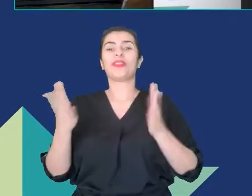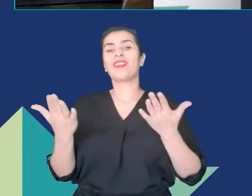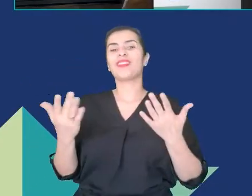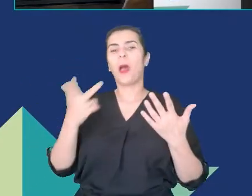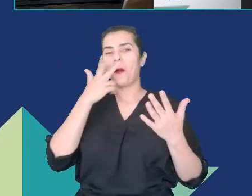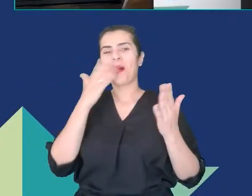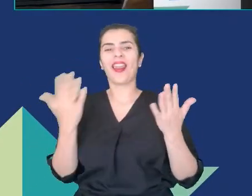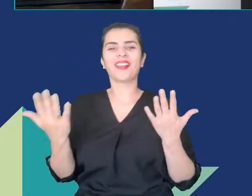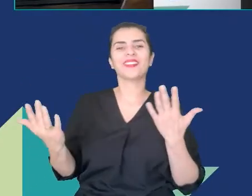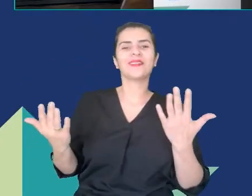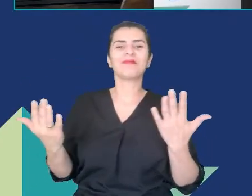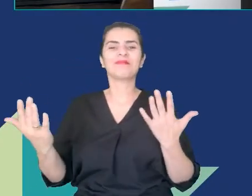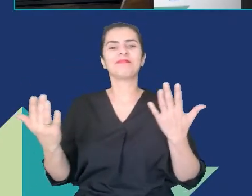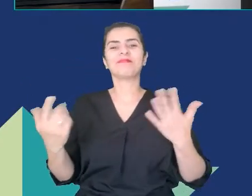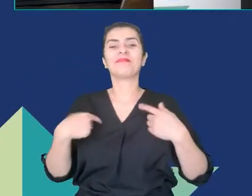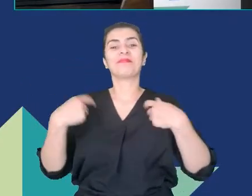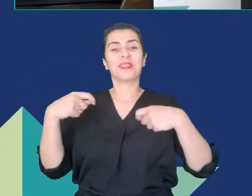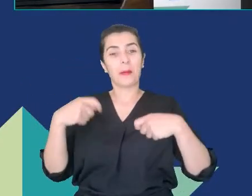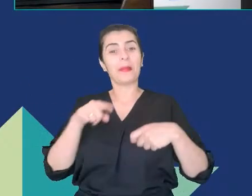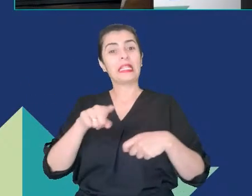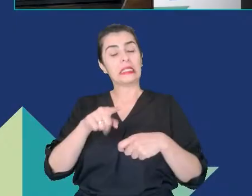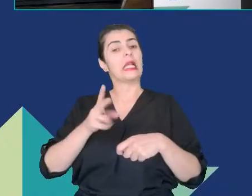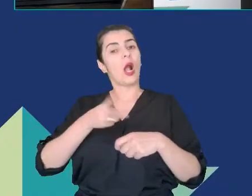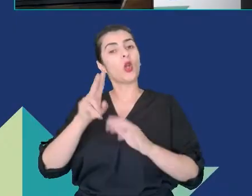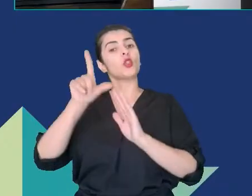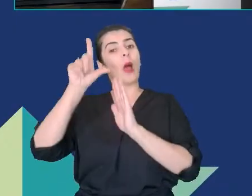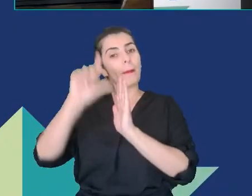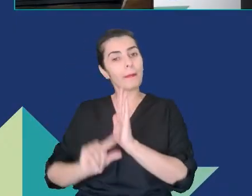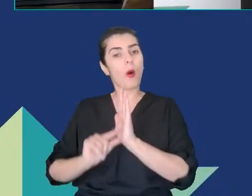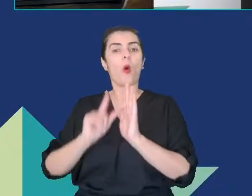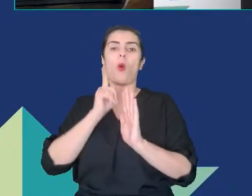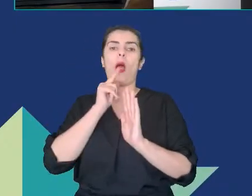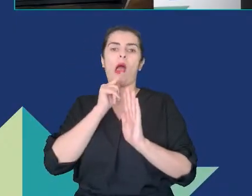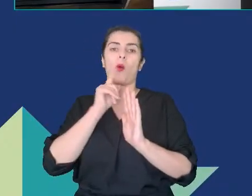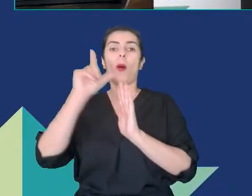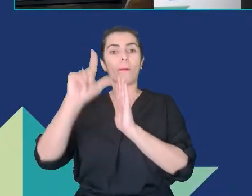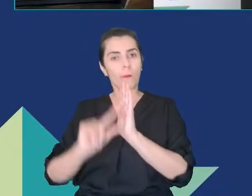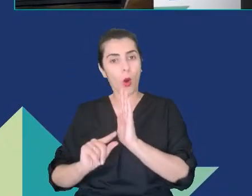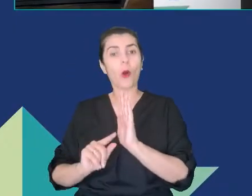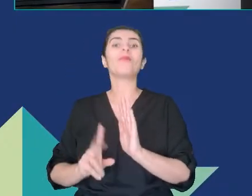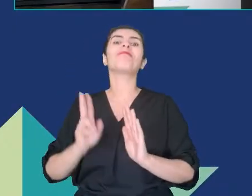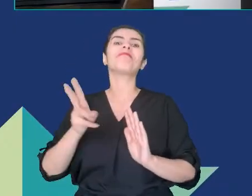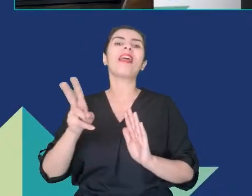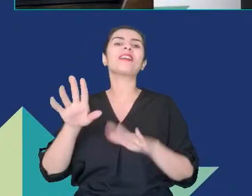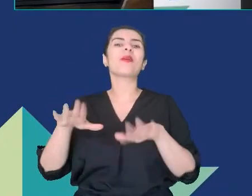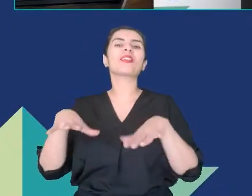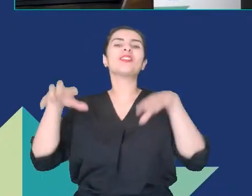conseguir manter essas baixas umidades, mesmo no período chuvoso. Tá?